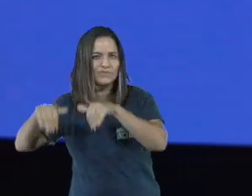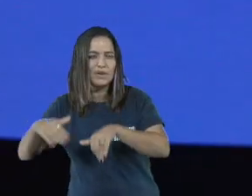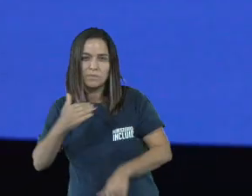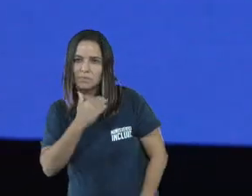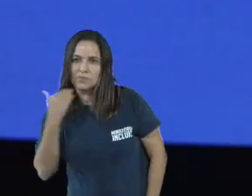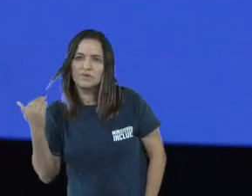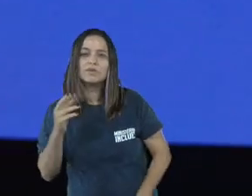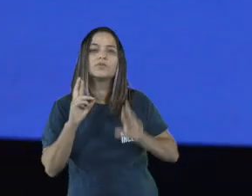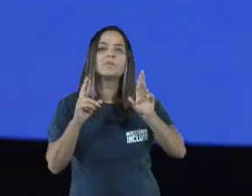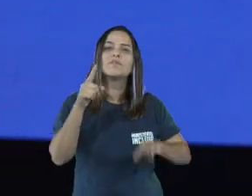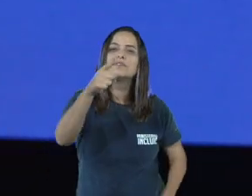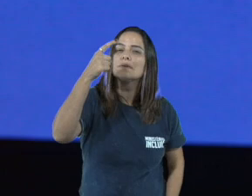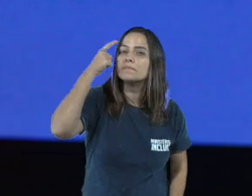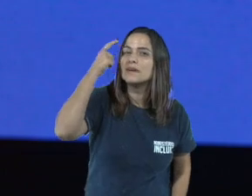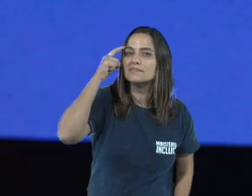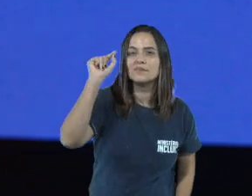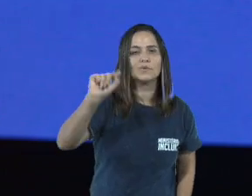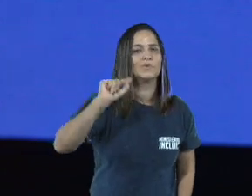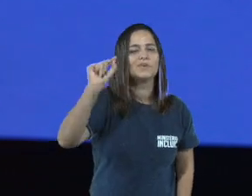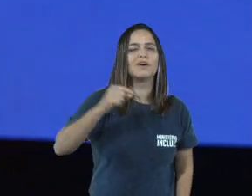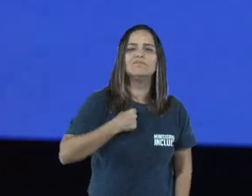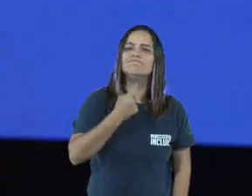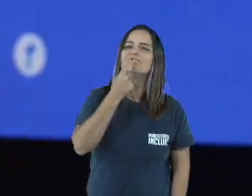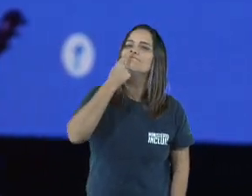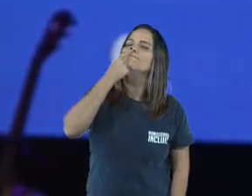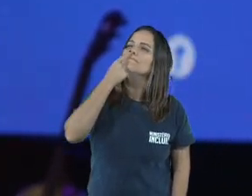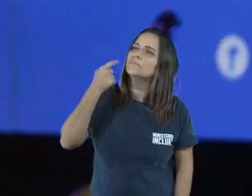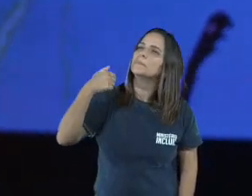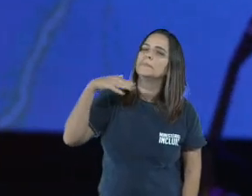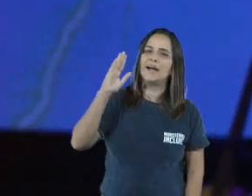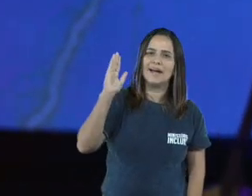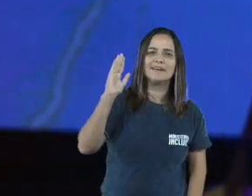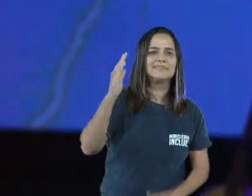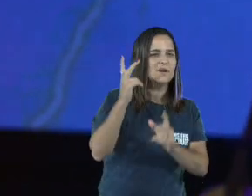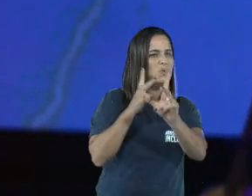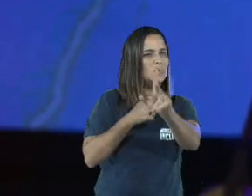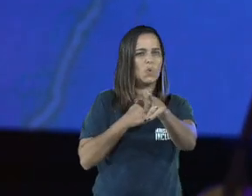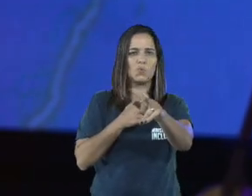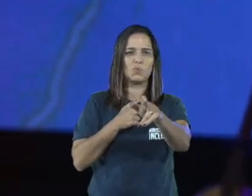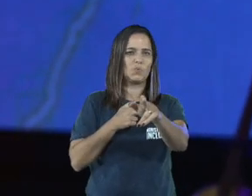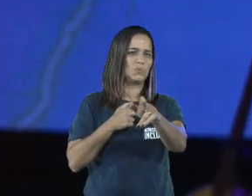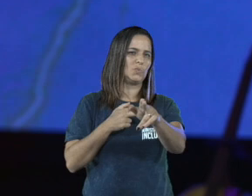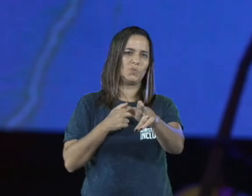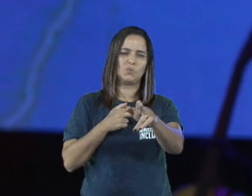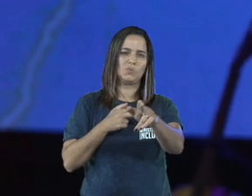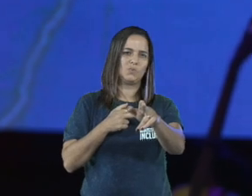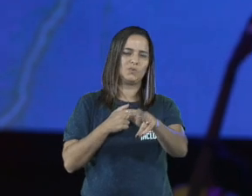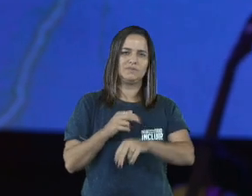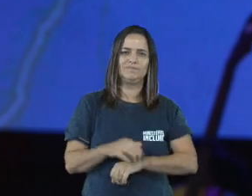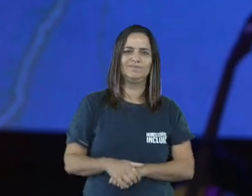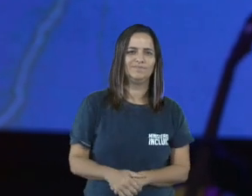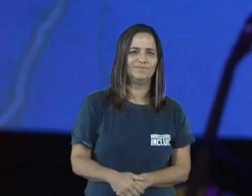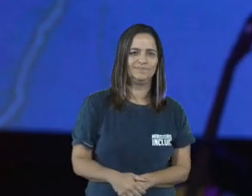falou para Salomão e nem crônicas a gente viu Davi dizendo assim Salomão e tu sabes quem foi o Deus